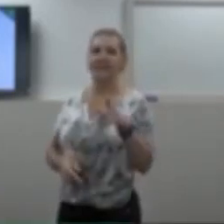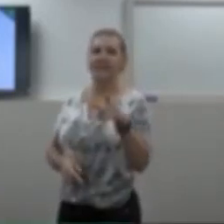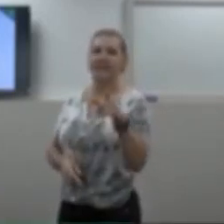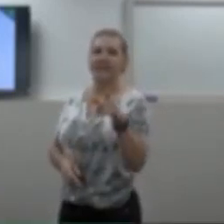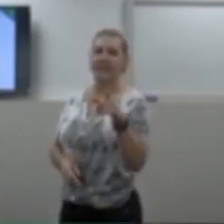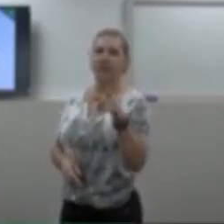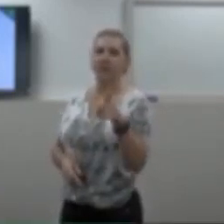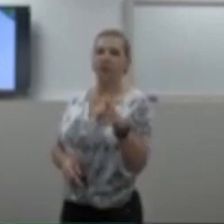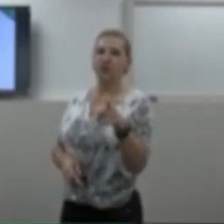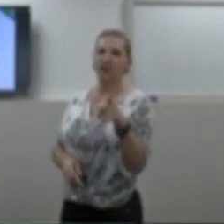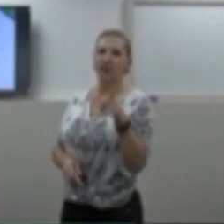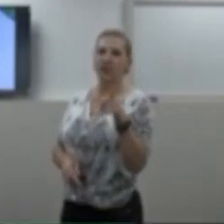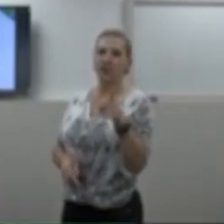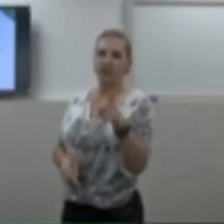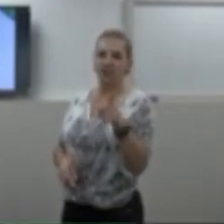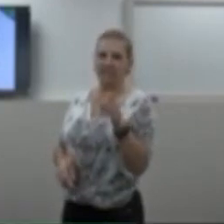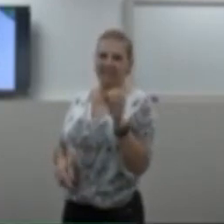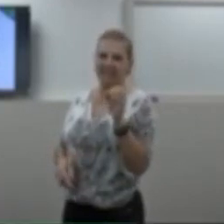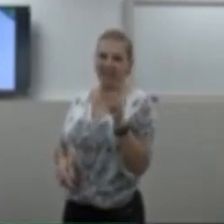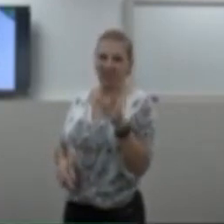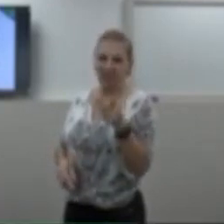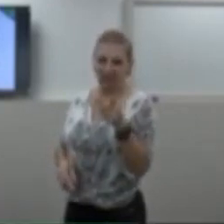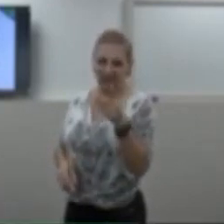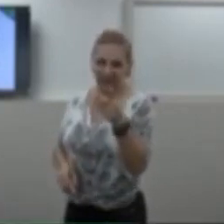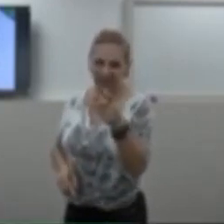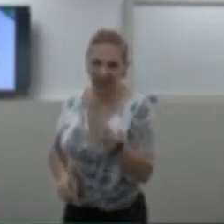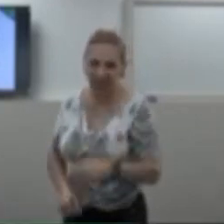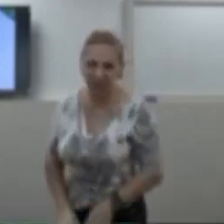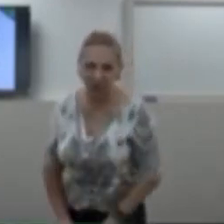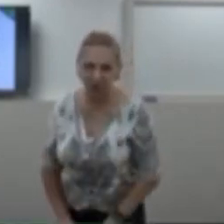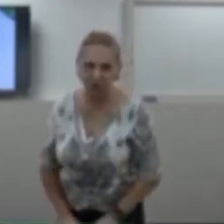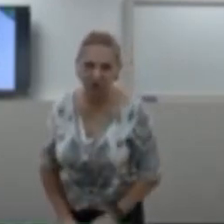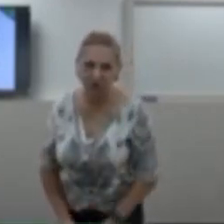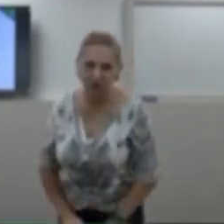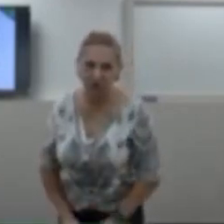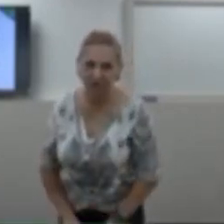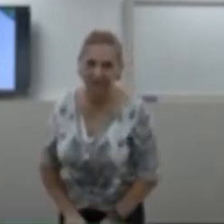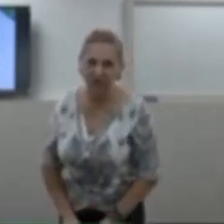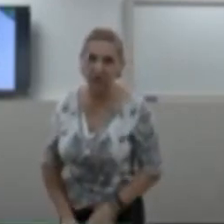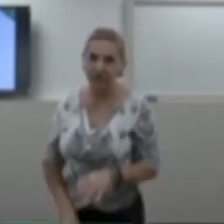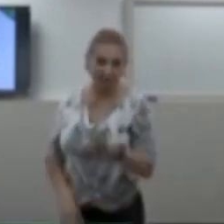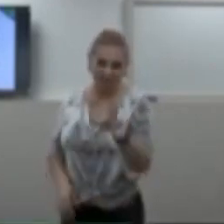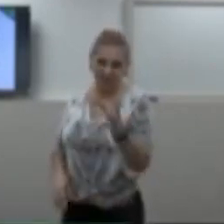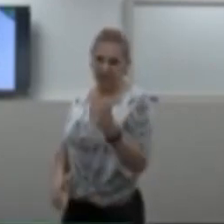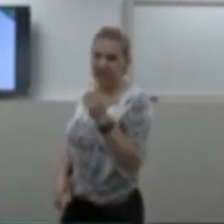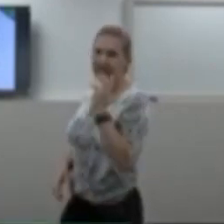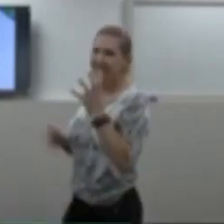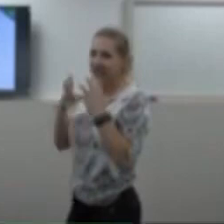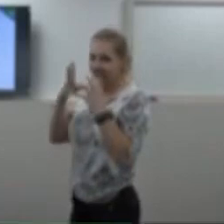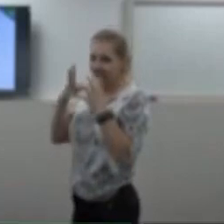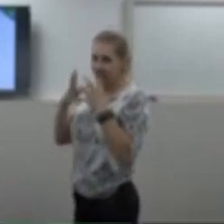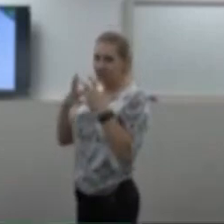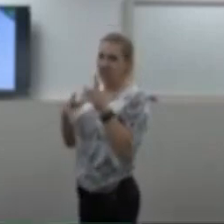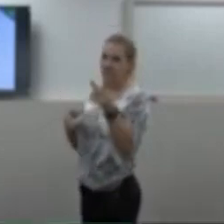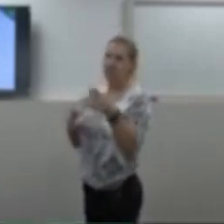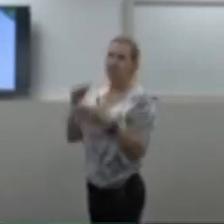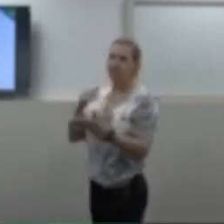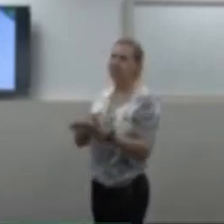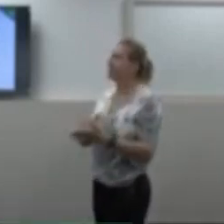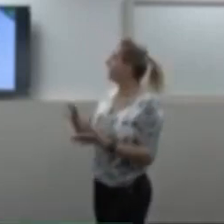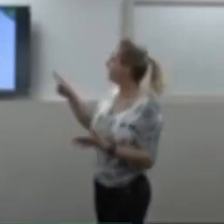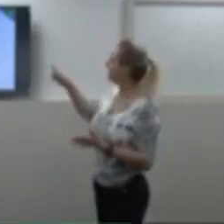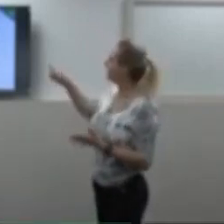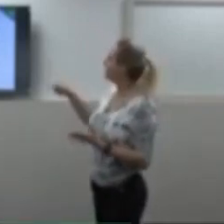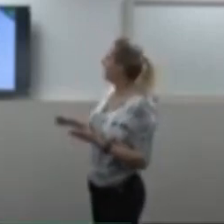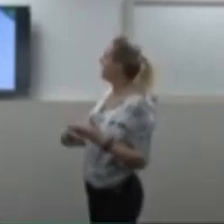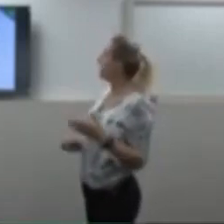Lembra? Um tigre, dois tigres, três tigres. Fala isso rapidinho. Um tigre, dois tigres, três tigres. Não consegue, trava a língua da gente, então isso